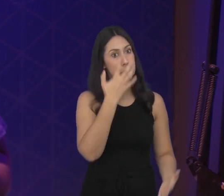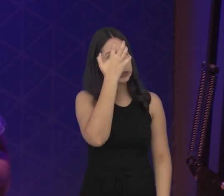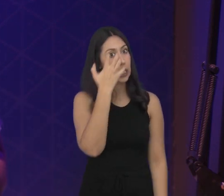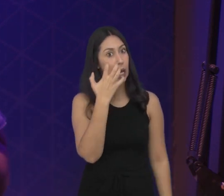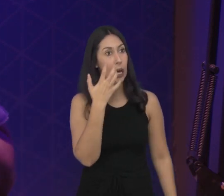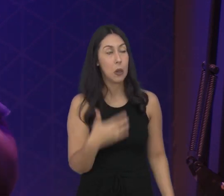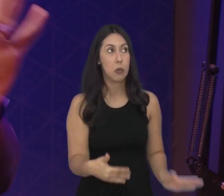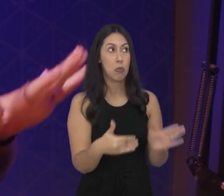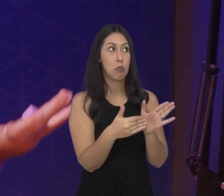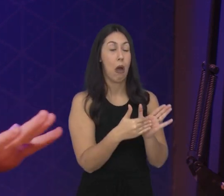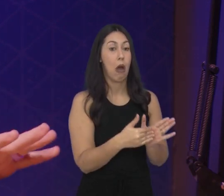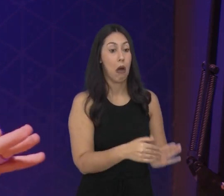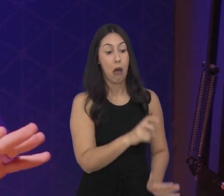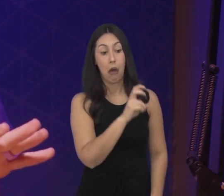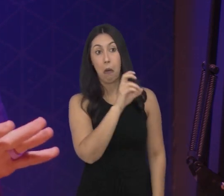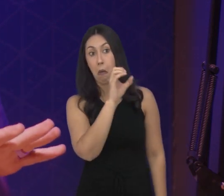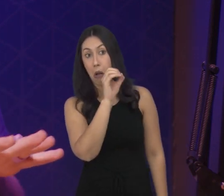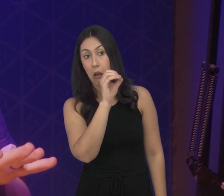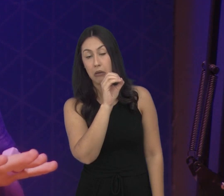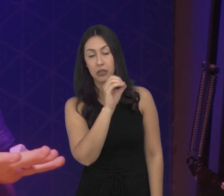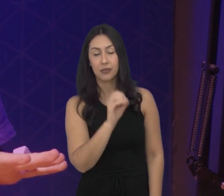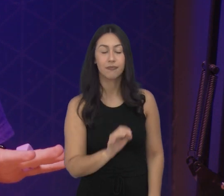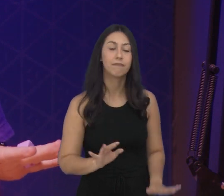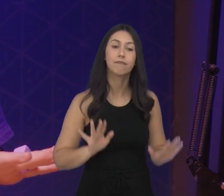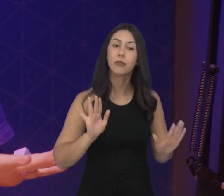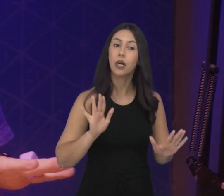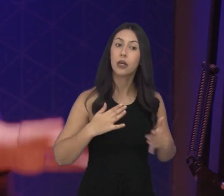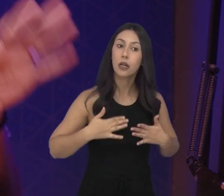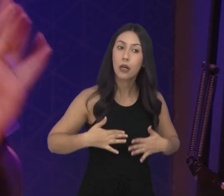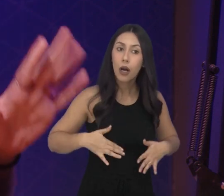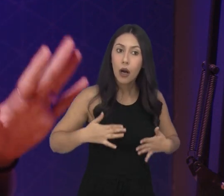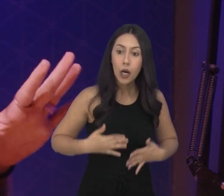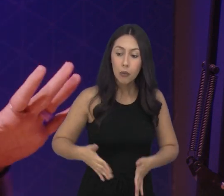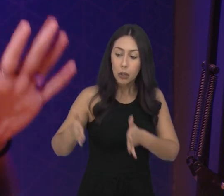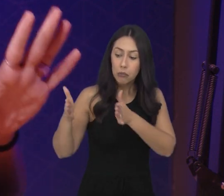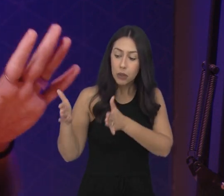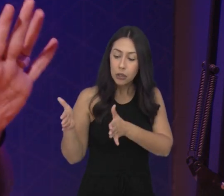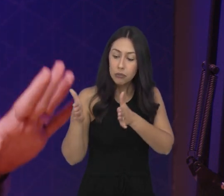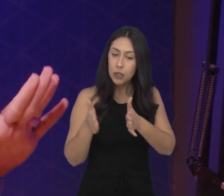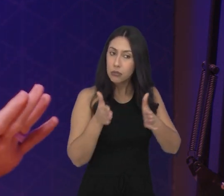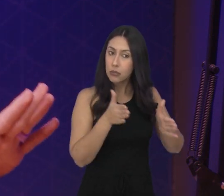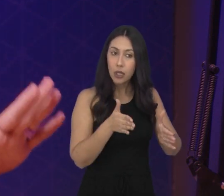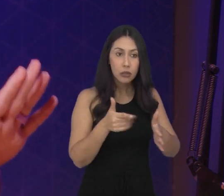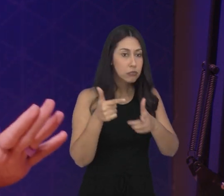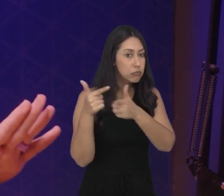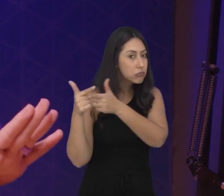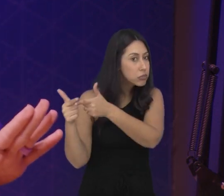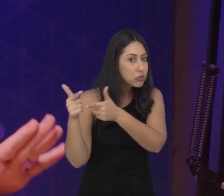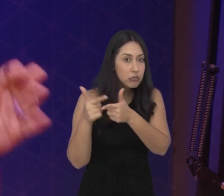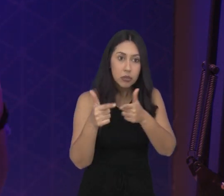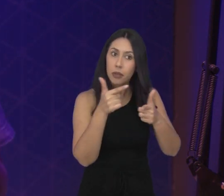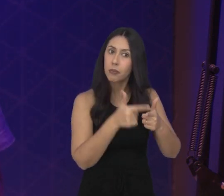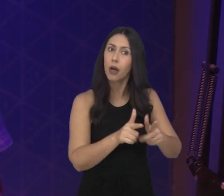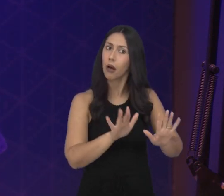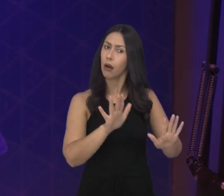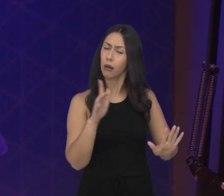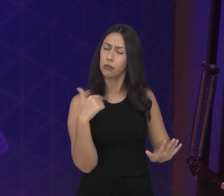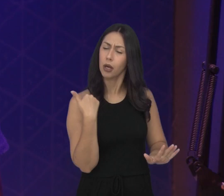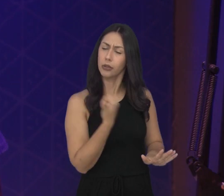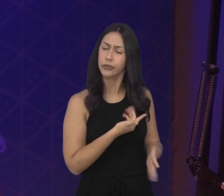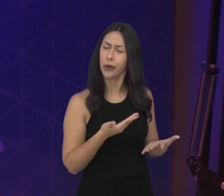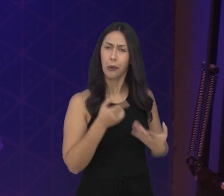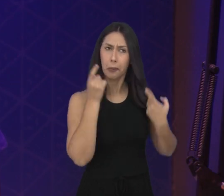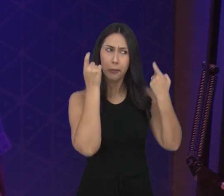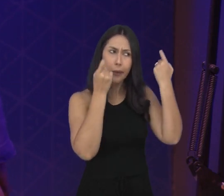com 40, 50 anos. Mas calma, cada fase tem a sua dificuldade, né? Então deixa a gente viver a